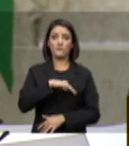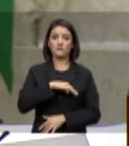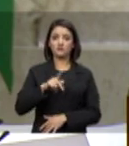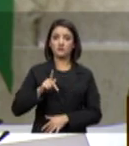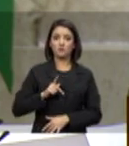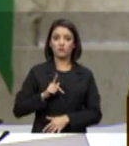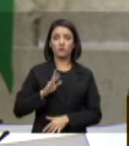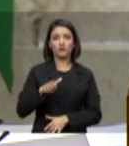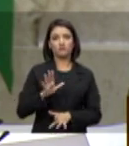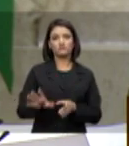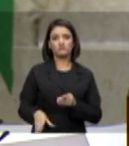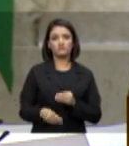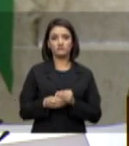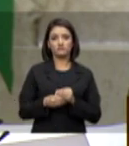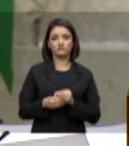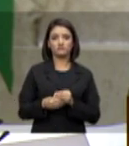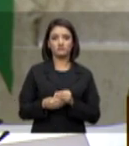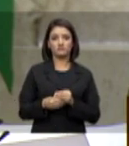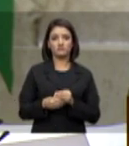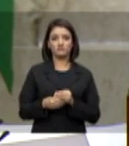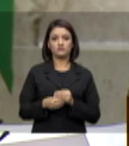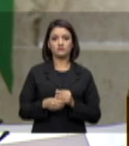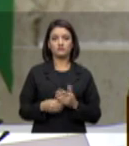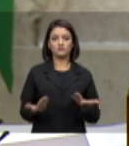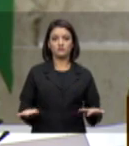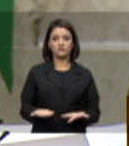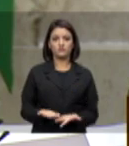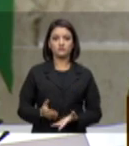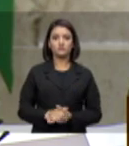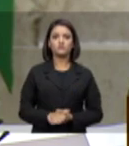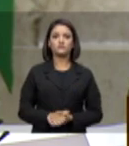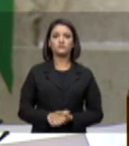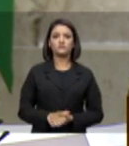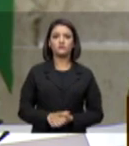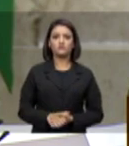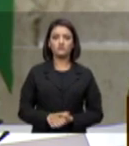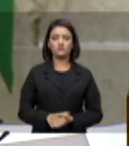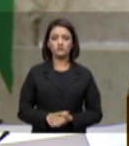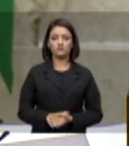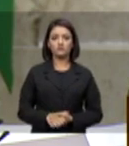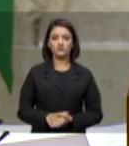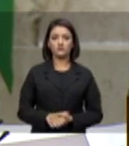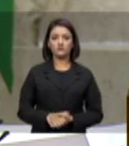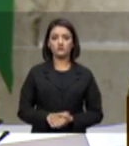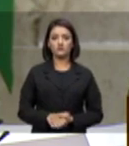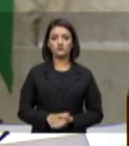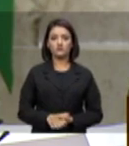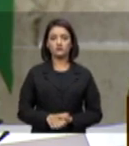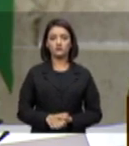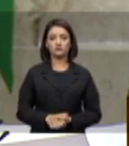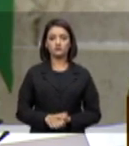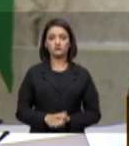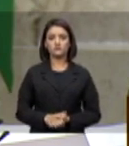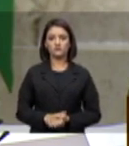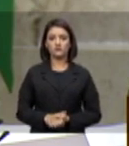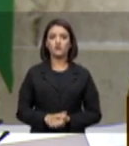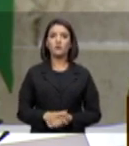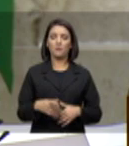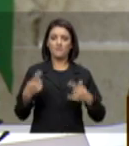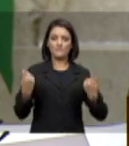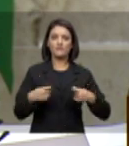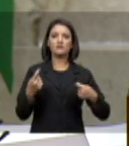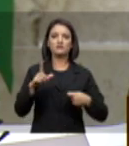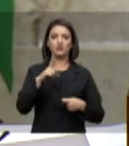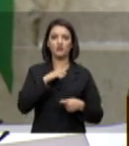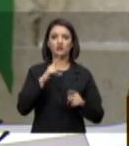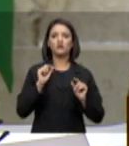de acrescentar a este julgar se entendemos de fazermos a confirmação essa conformação deve conter